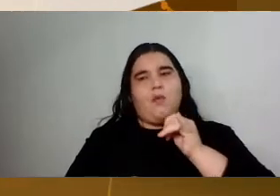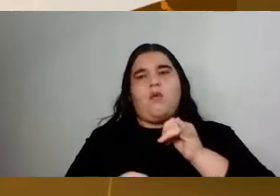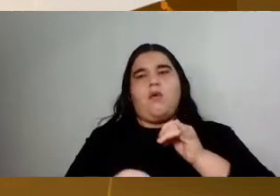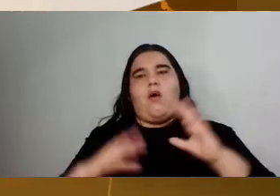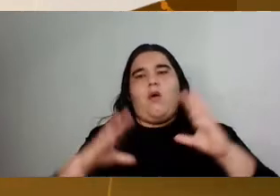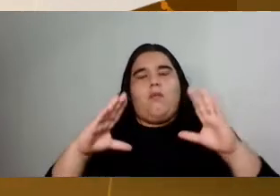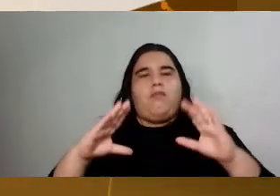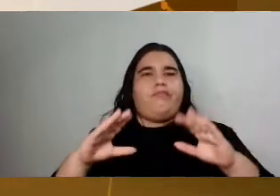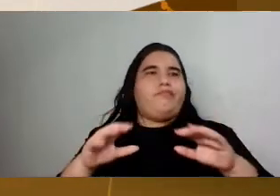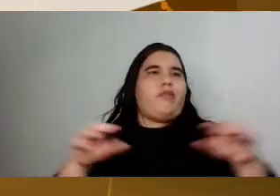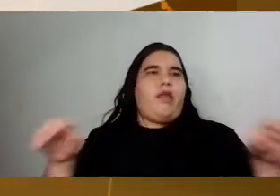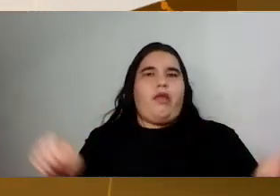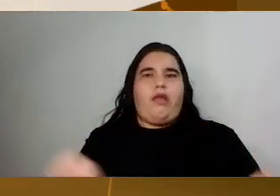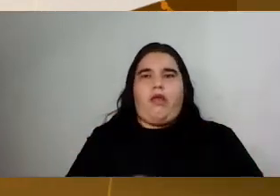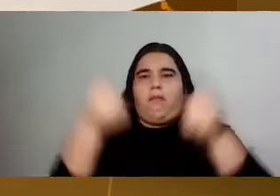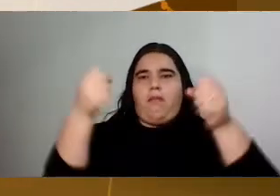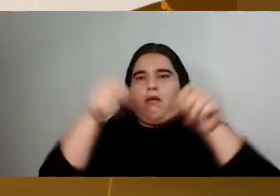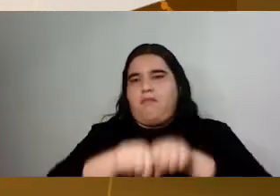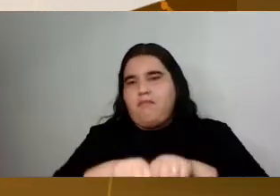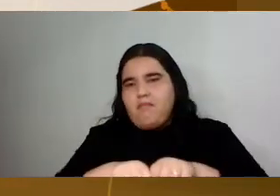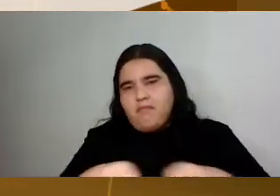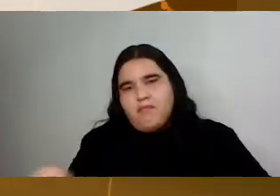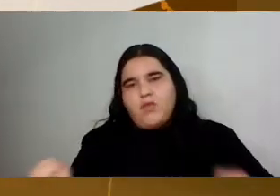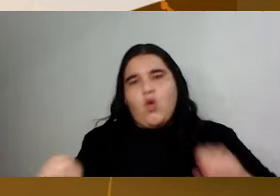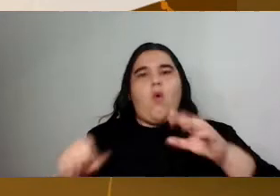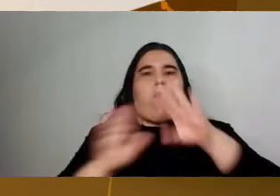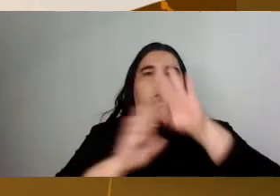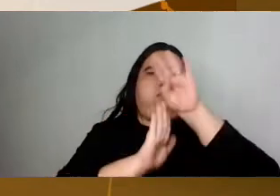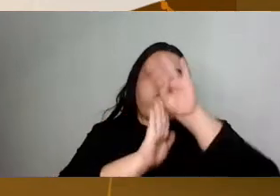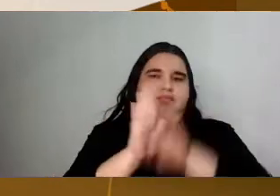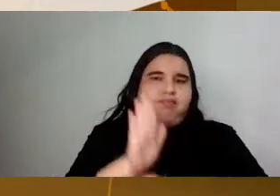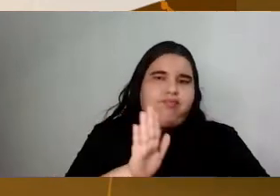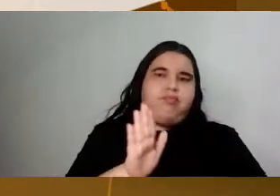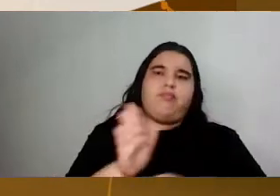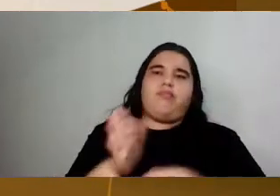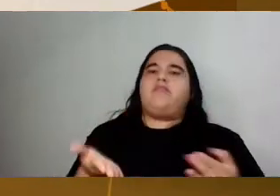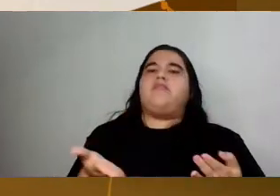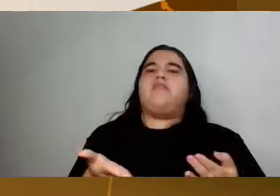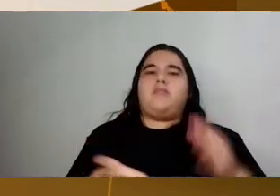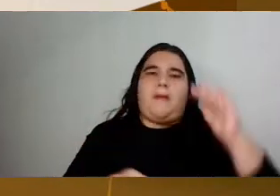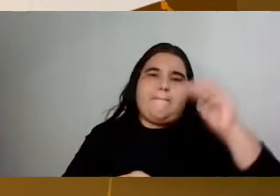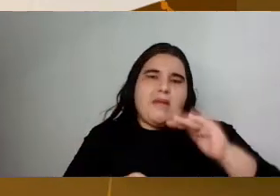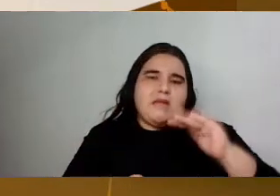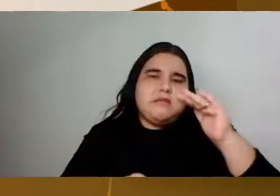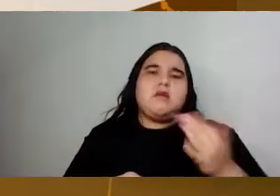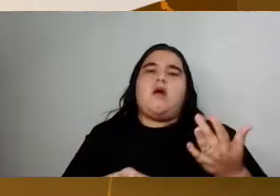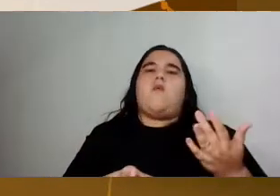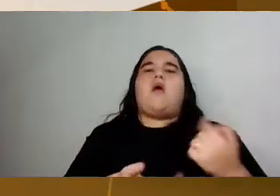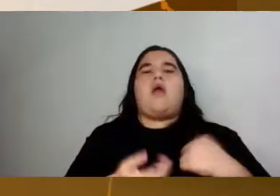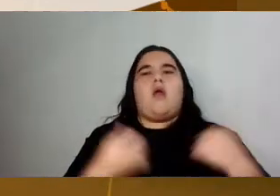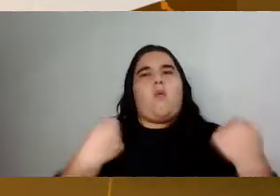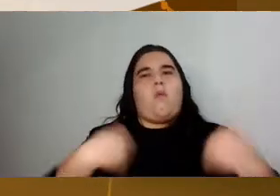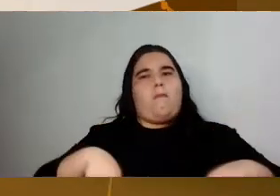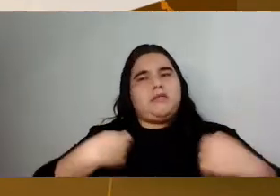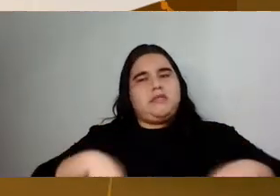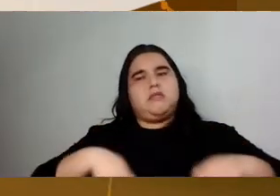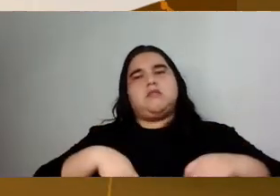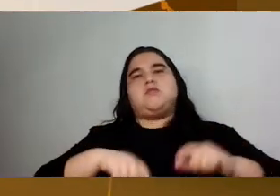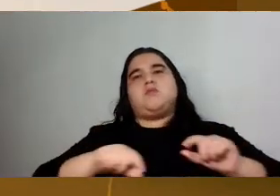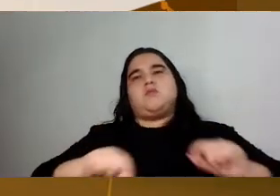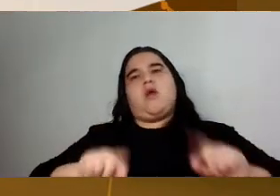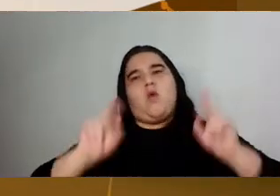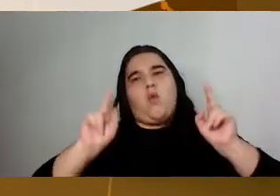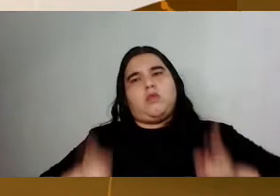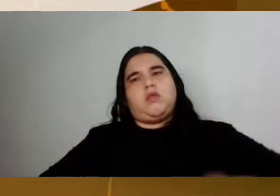de mangueira, alguma razão fez o nível baixar do equipamento, eu tenho que preservá-lo ali, energizado e seguro. Então